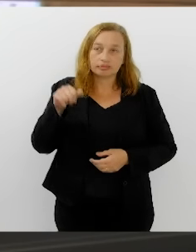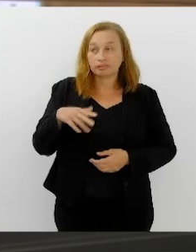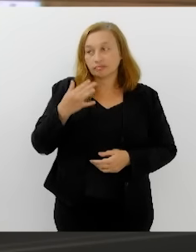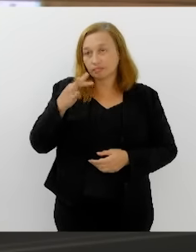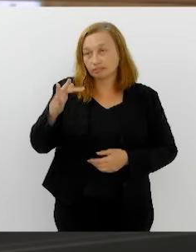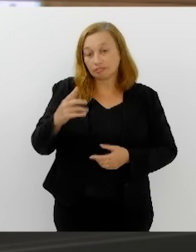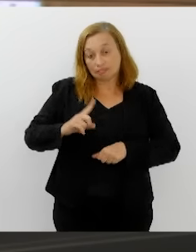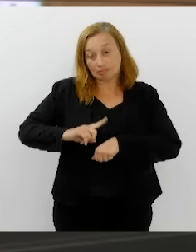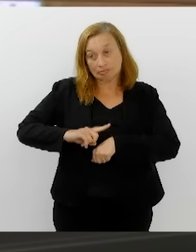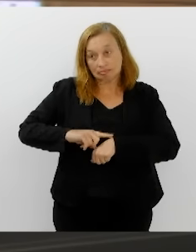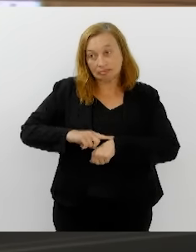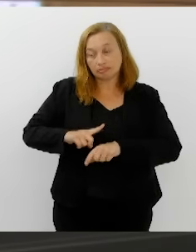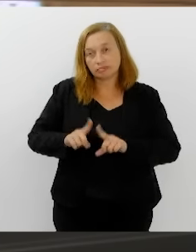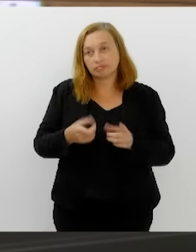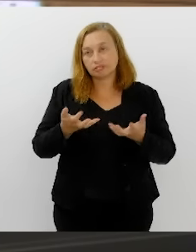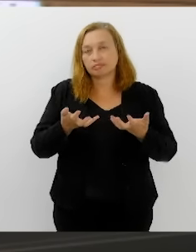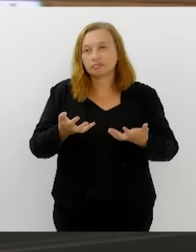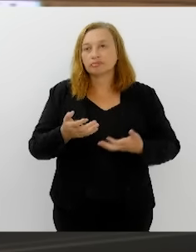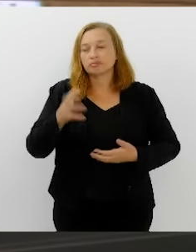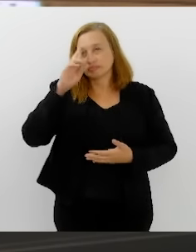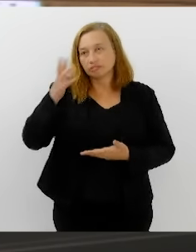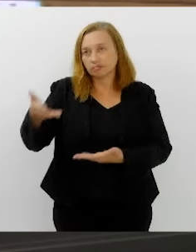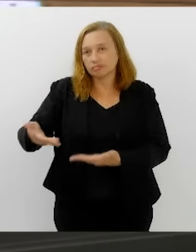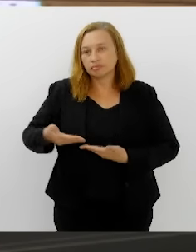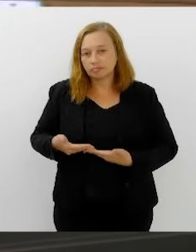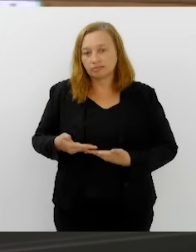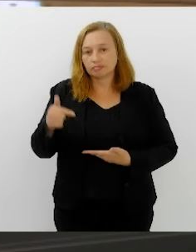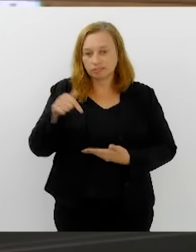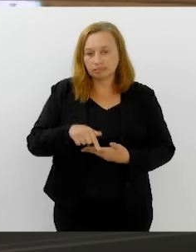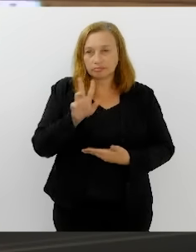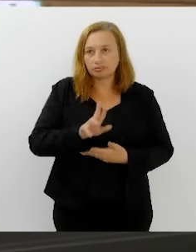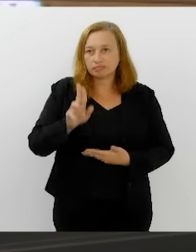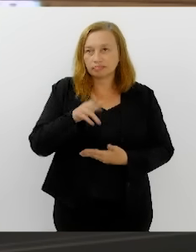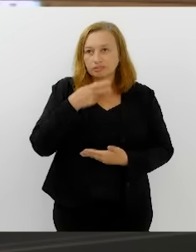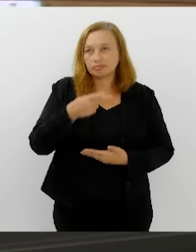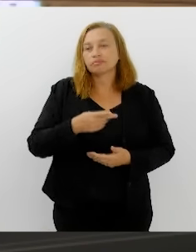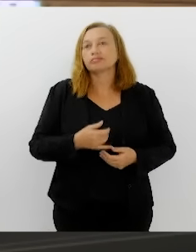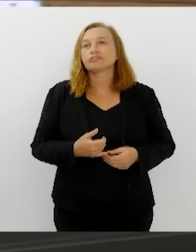adiantado, mas quero, quando o senhor me convidou que viesse aqui fazer uso da palavra,